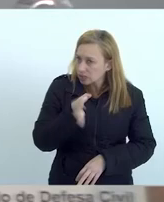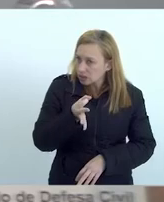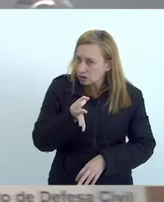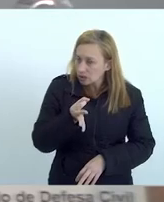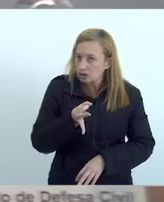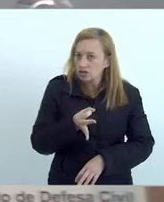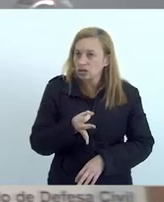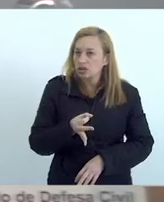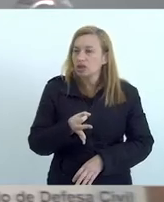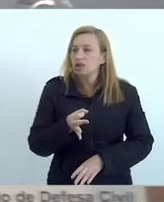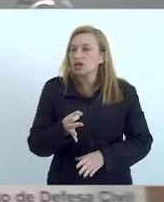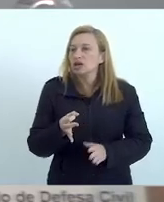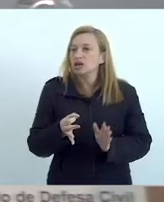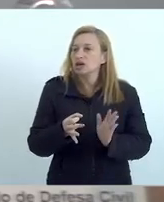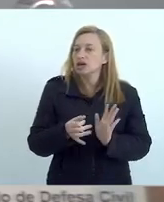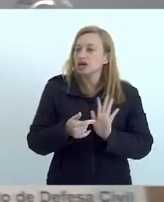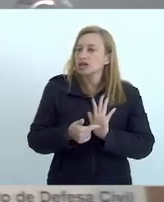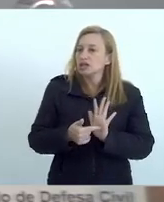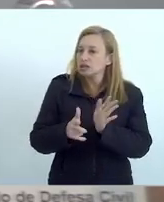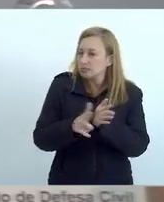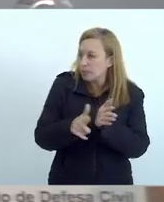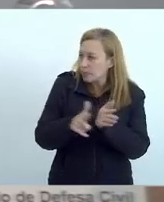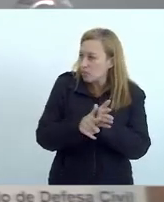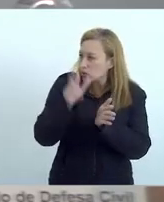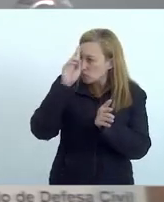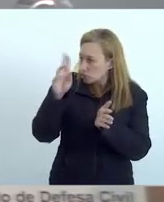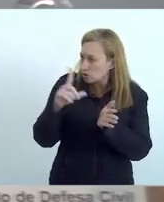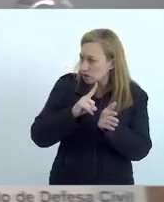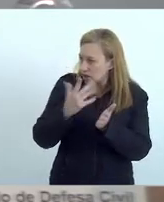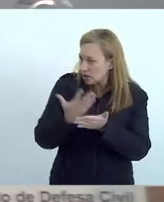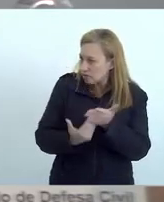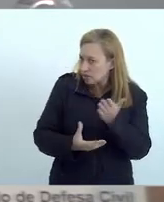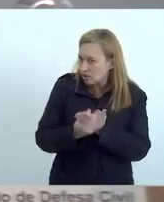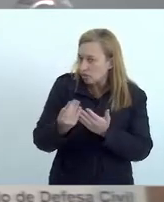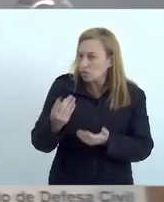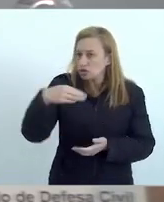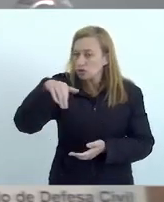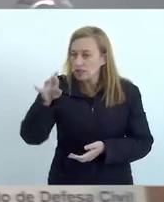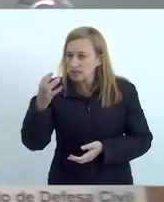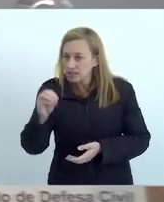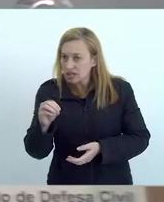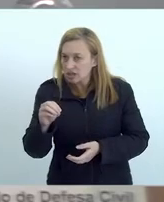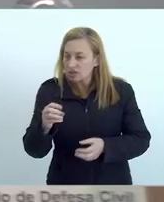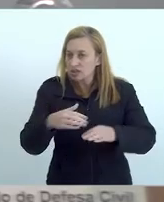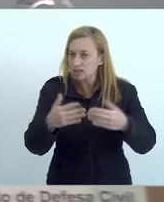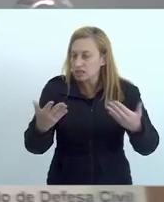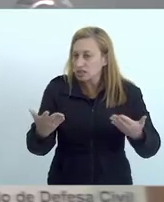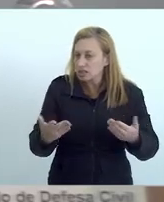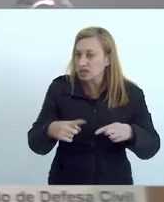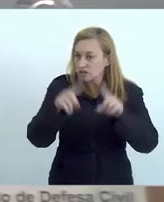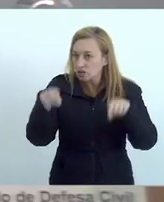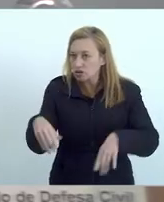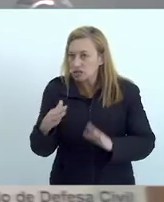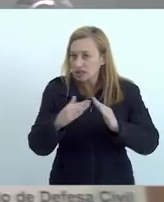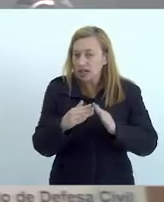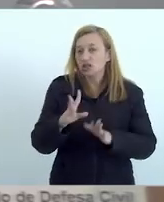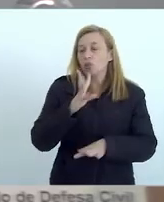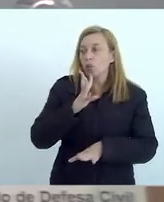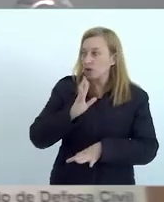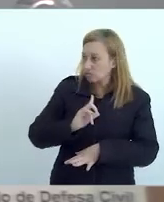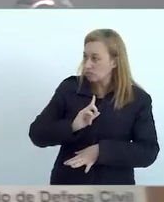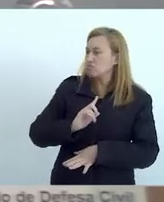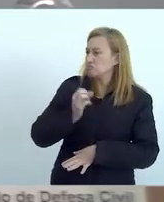ao essa nota do boletim que o Senhor tem mãos do Marcelo servidor dessa casa que me conhece muito bem